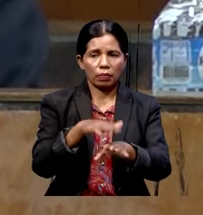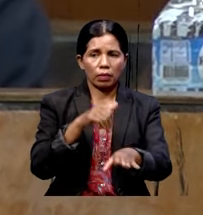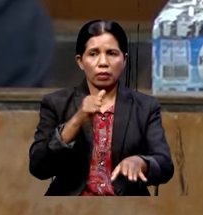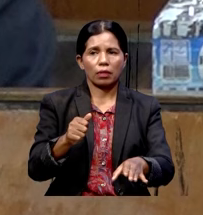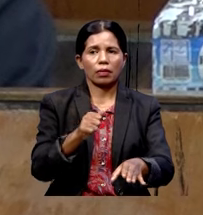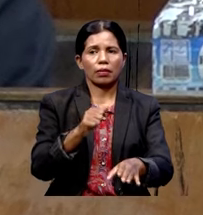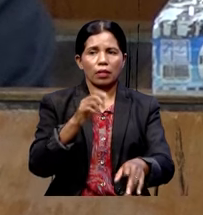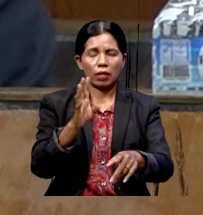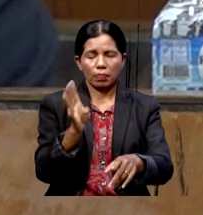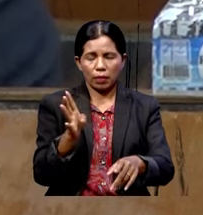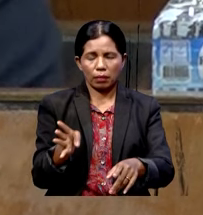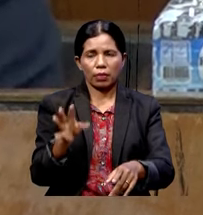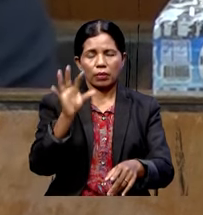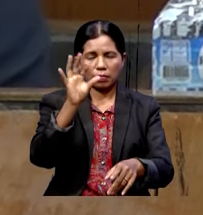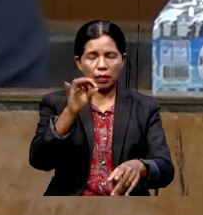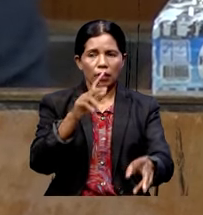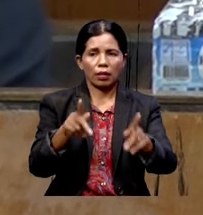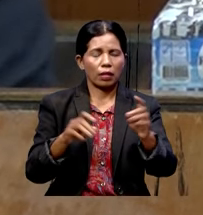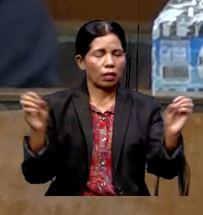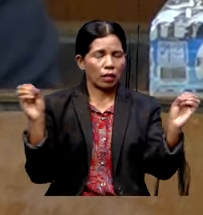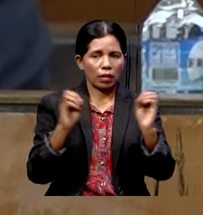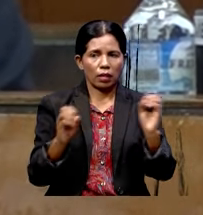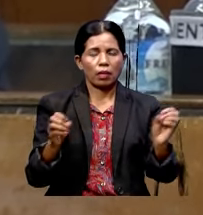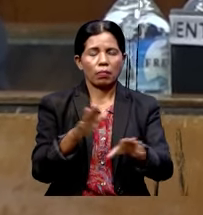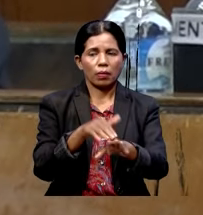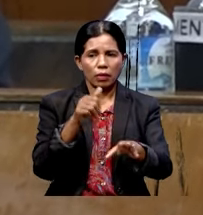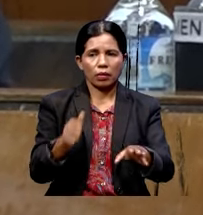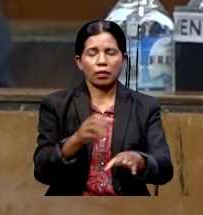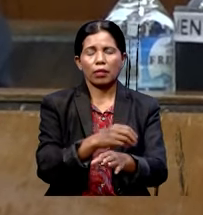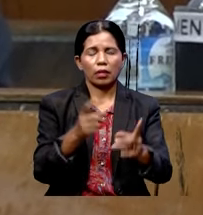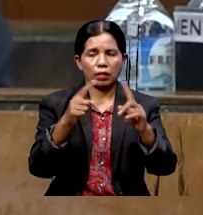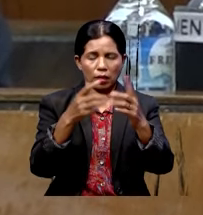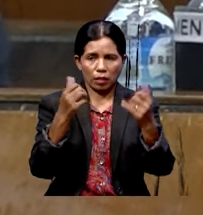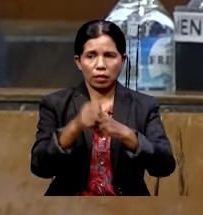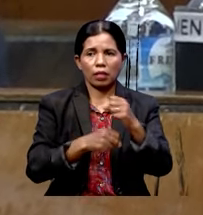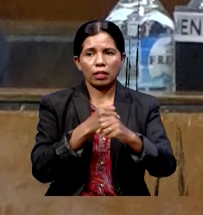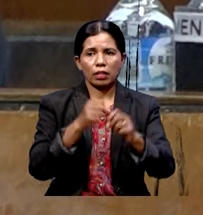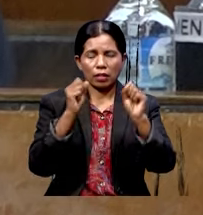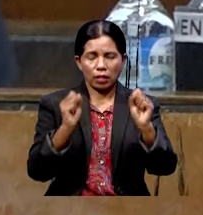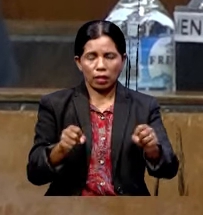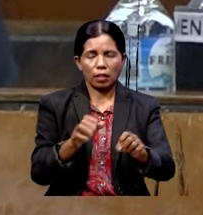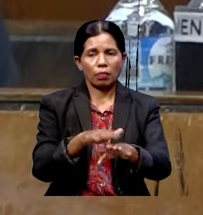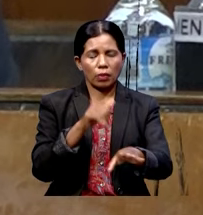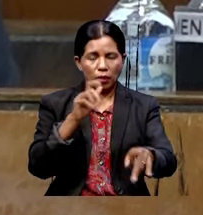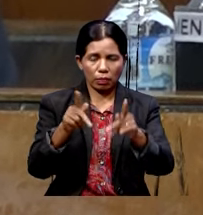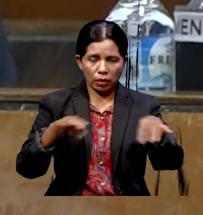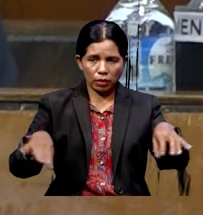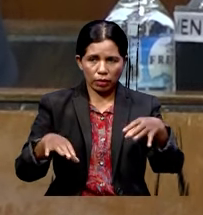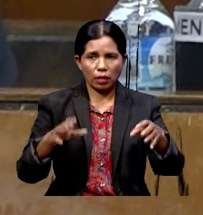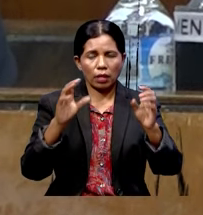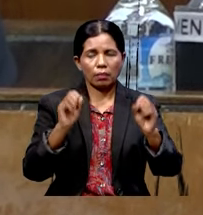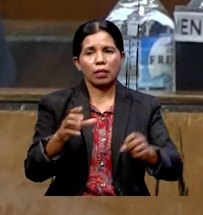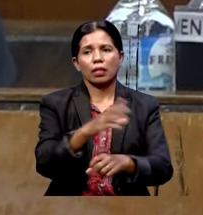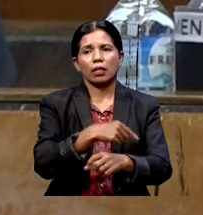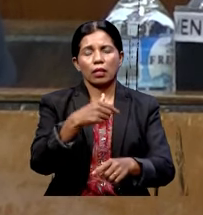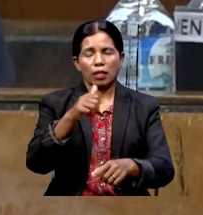ba 49 pessoais ne bela consegue recruta e este ano a me tem que recruta dune atu nune la bele ha gap ya